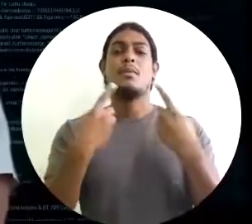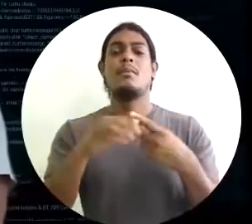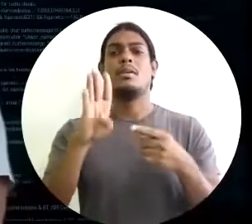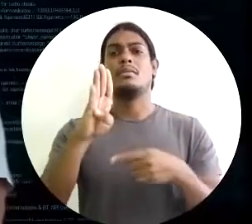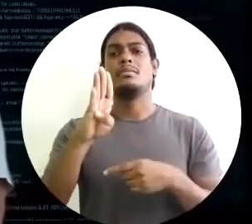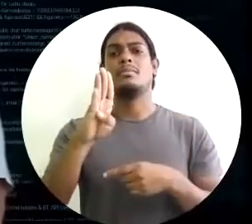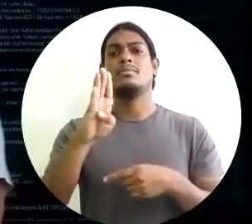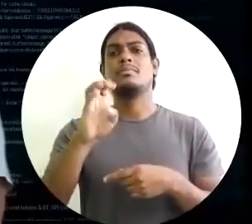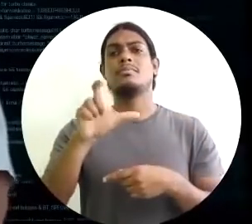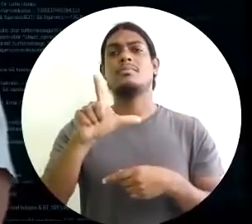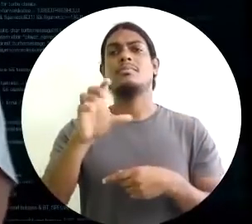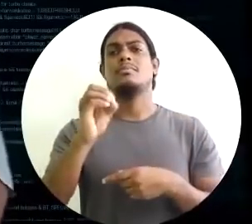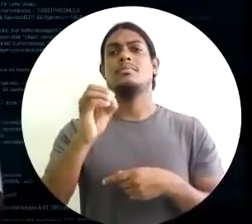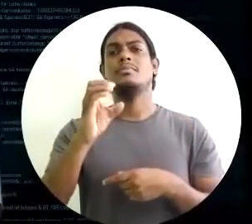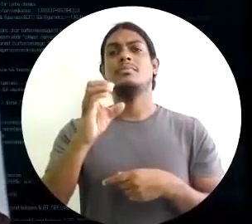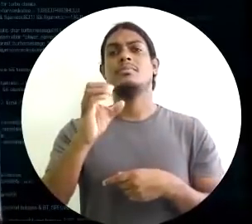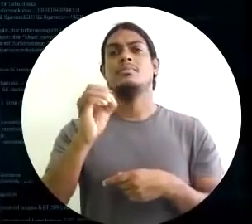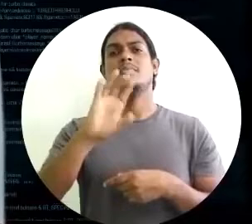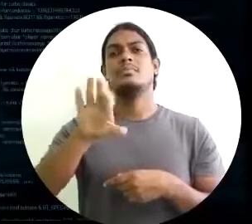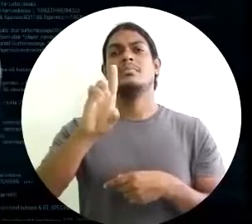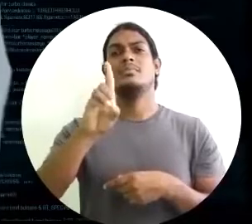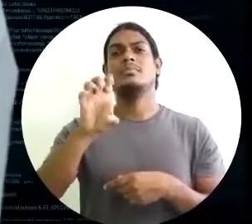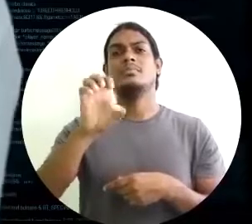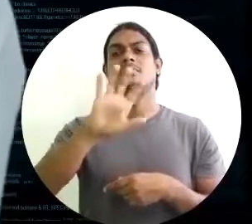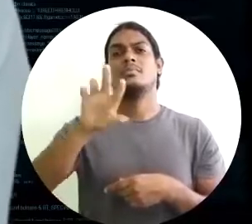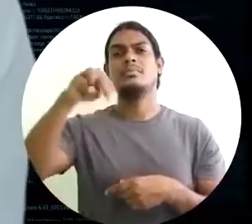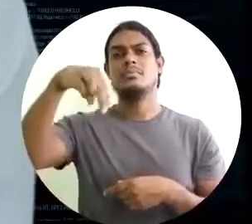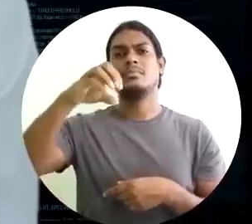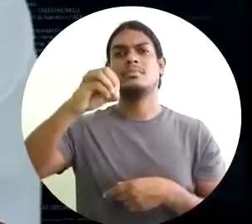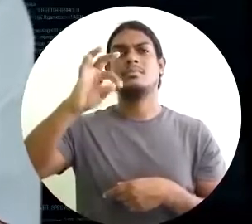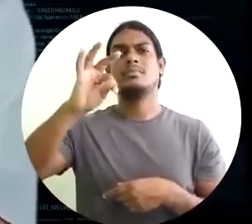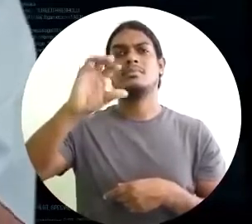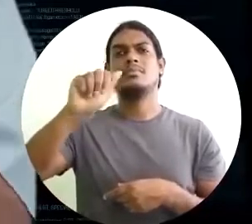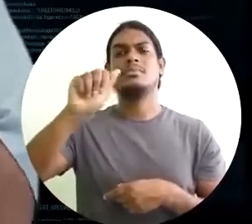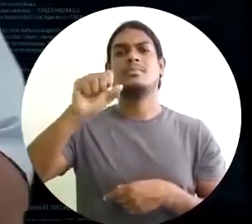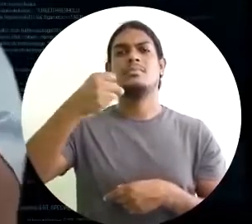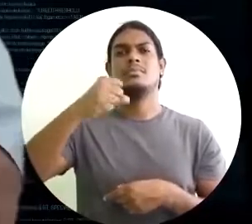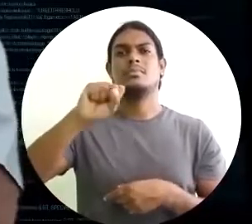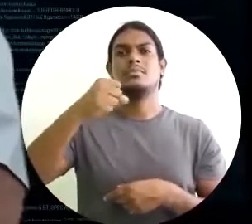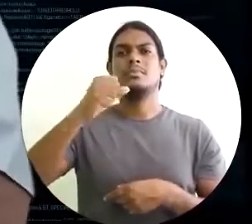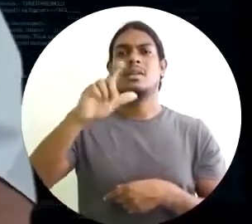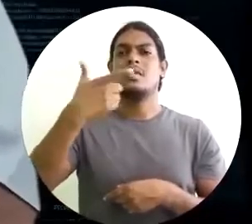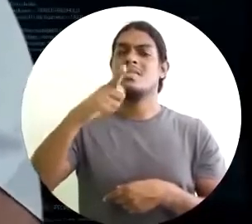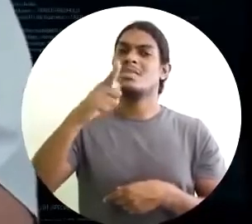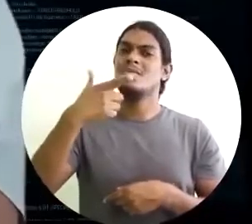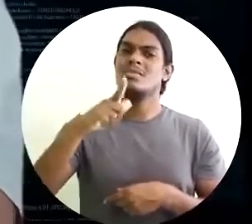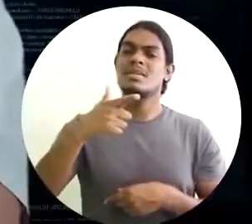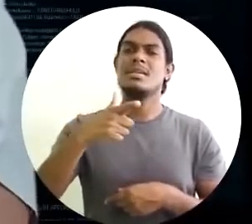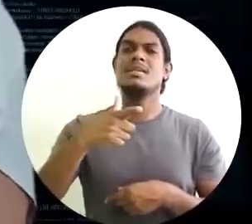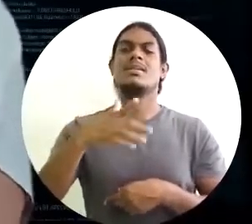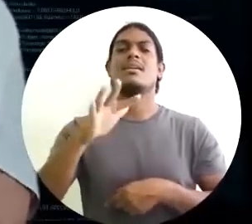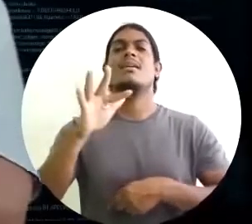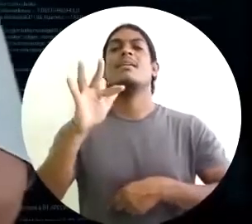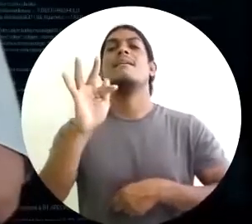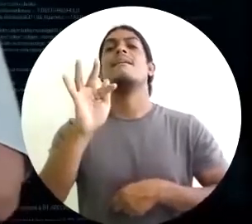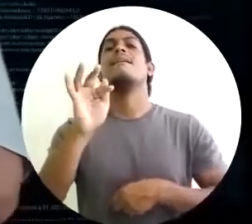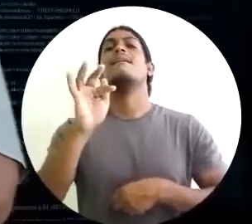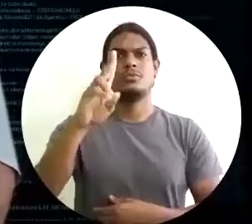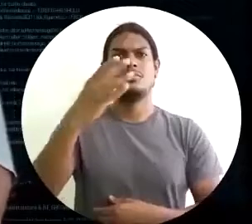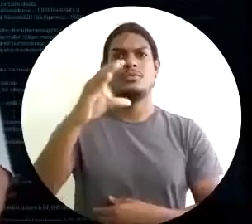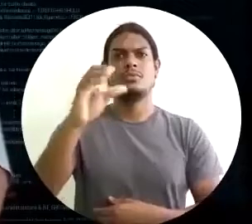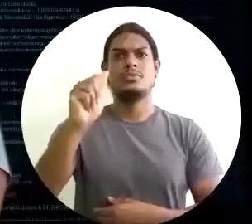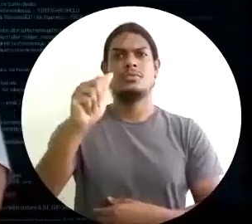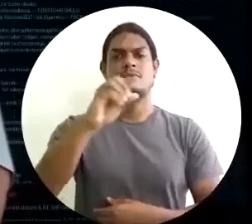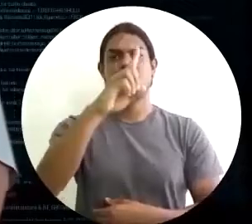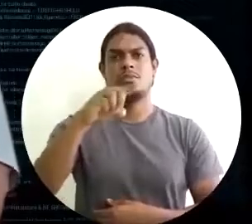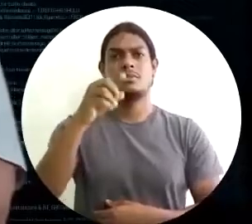tem uma vantagem de que não tem as facilidades de produção. Facilidade de produção é para produção.